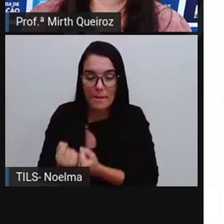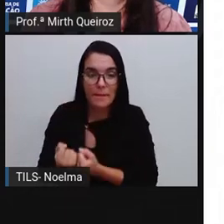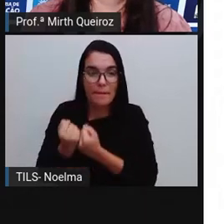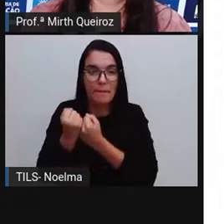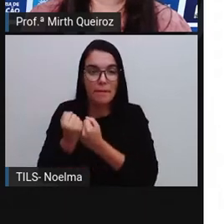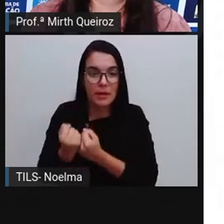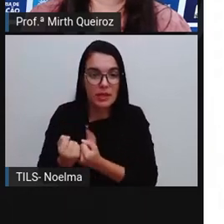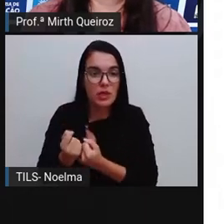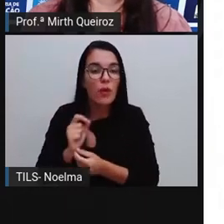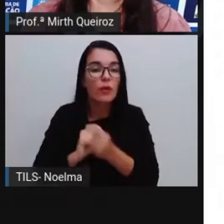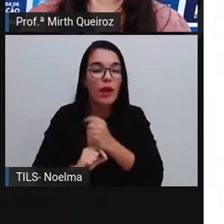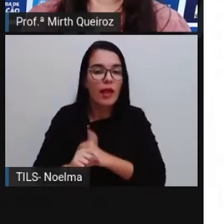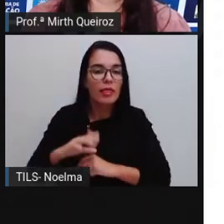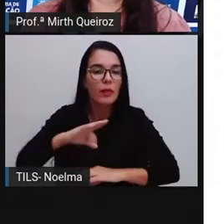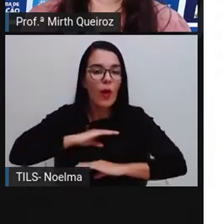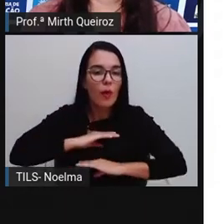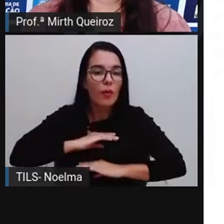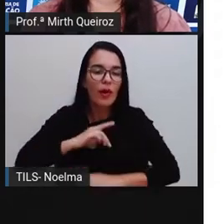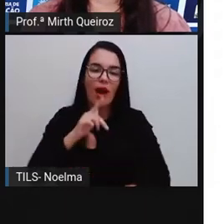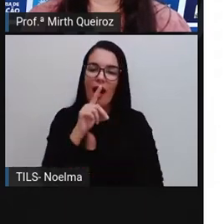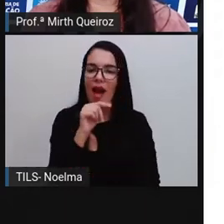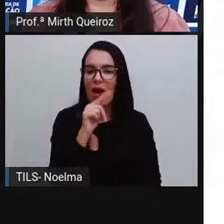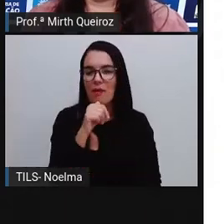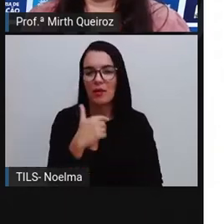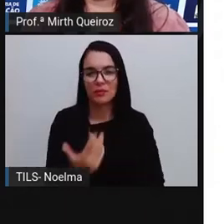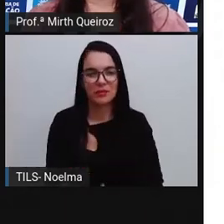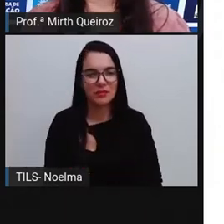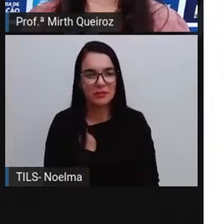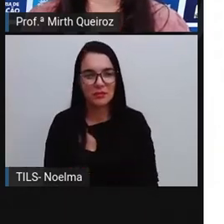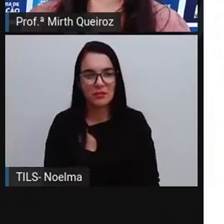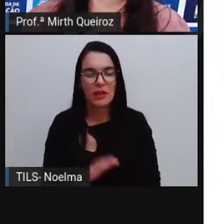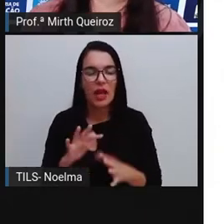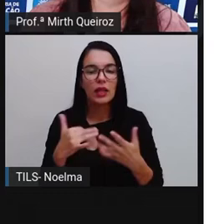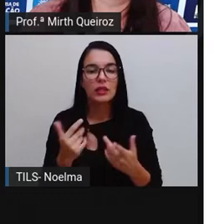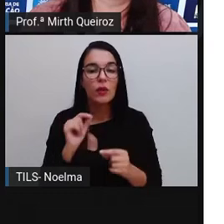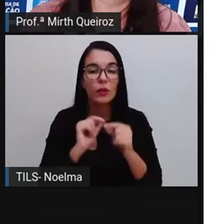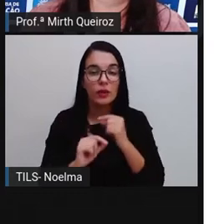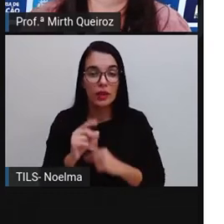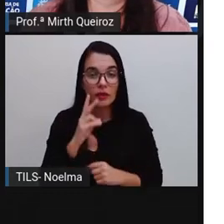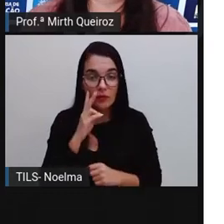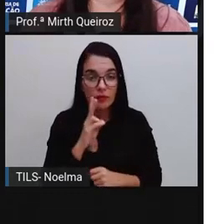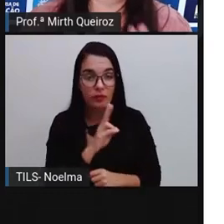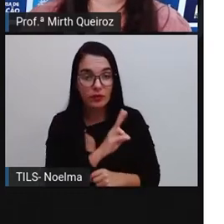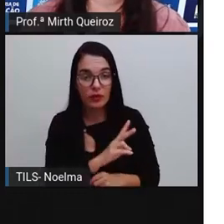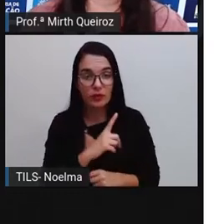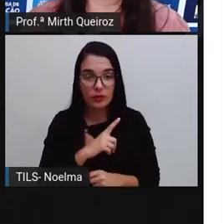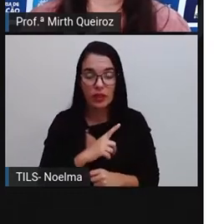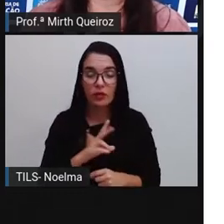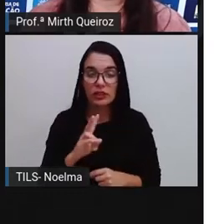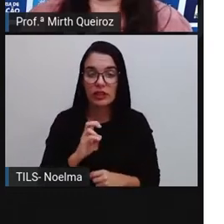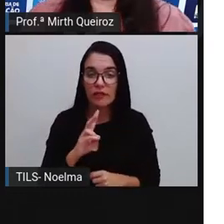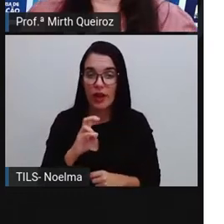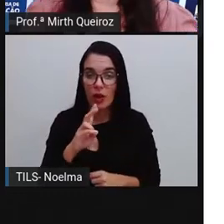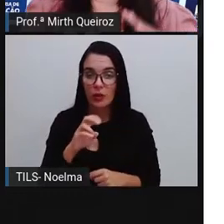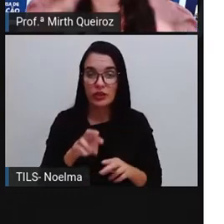aí por água. Os valores, eles são diferentes porque a anatomia, que é como funciona